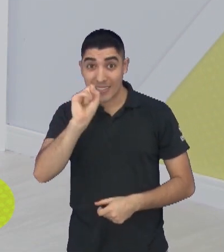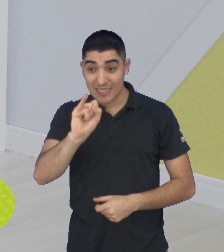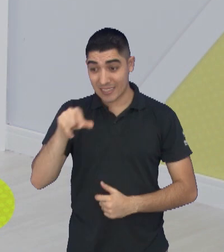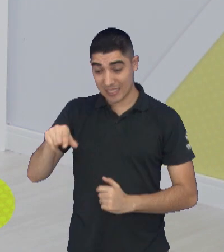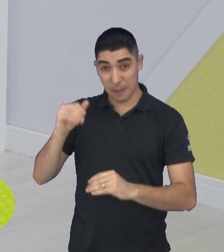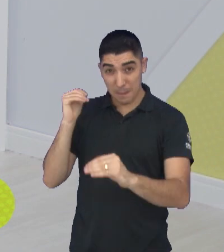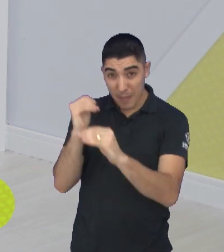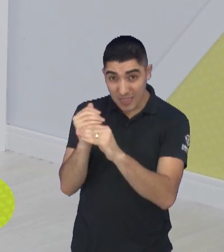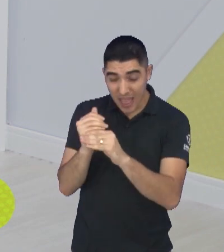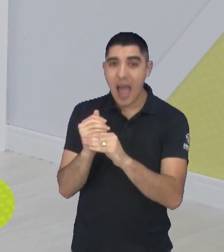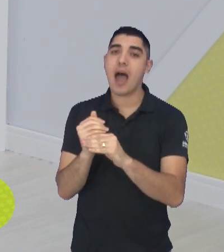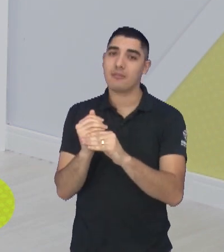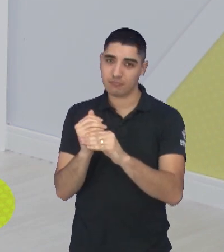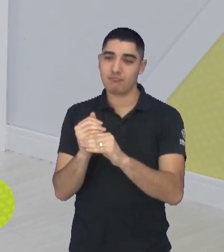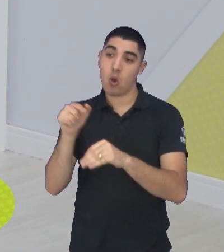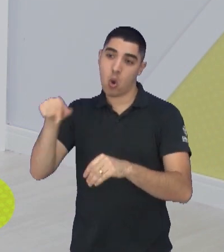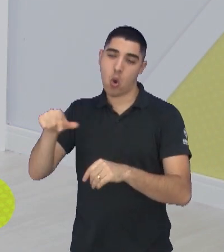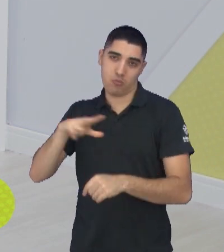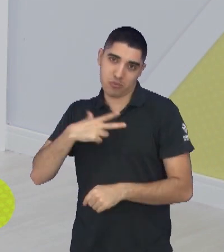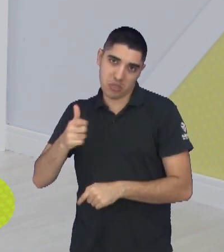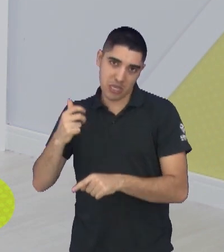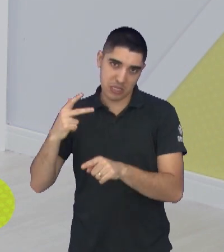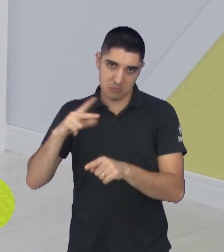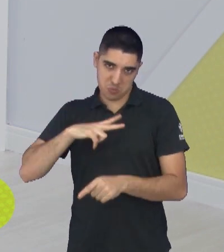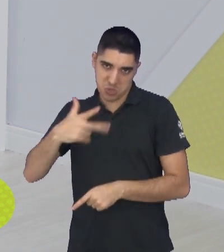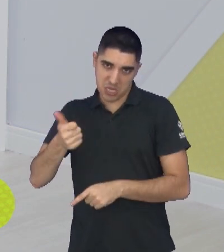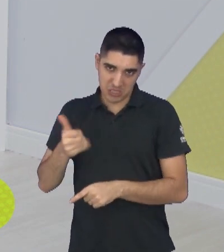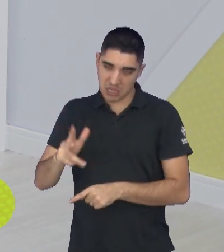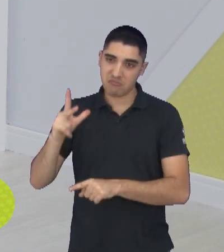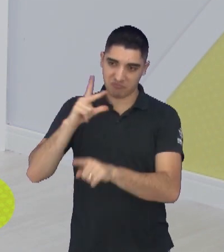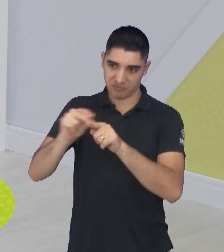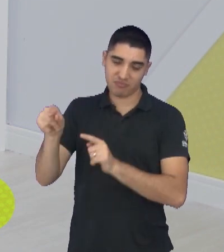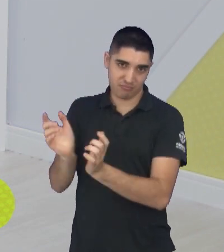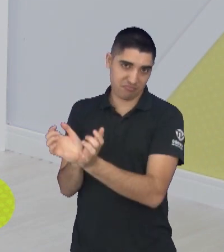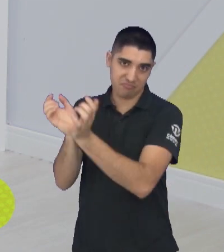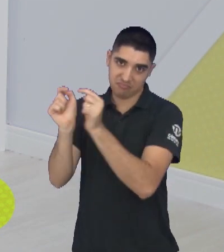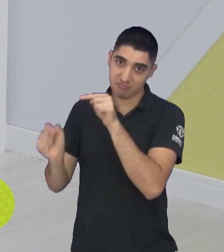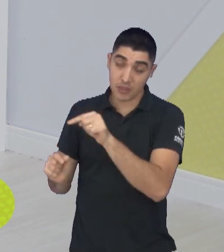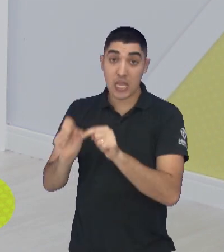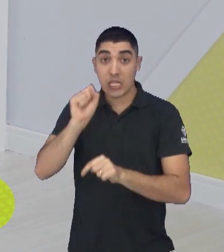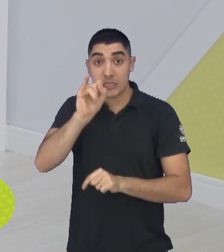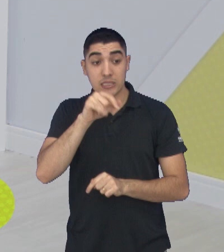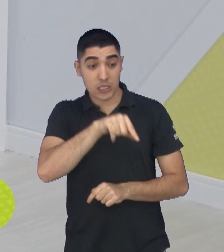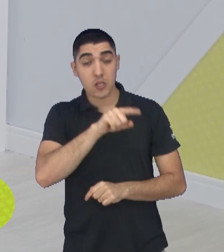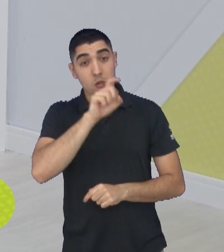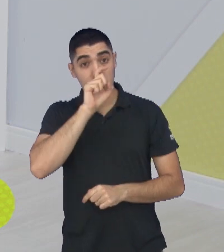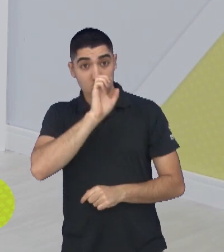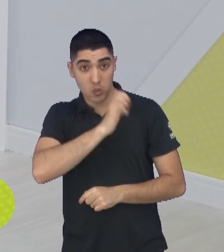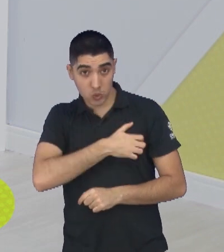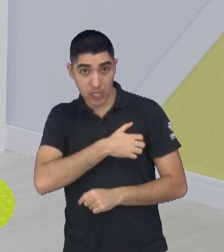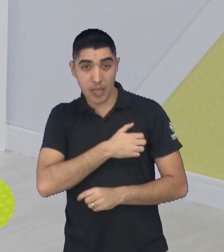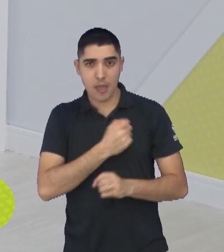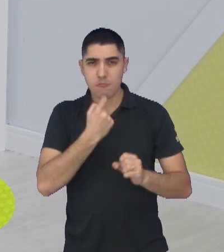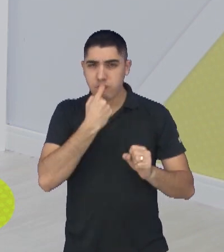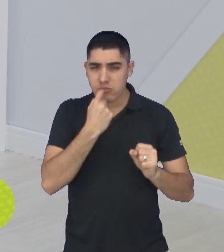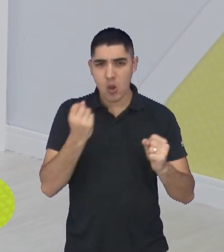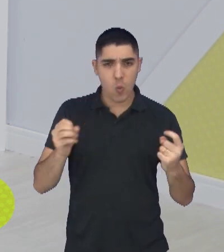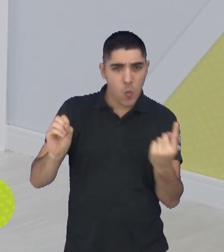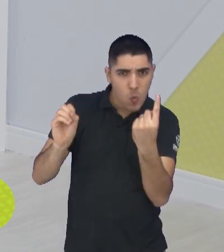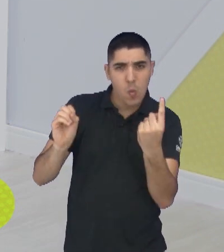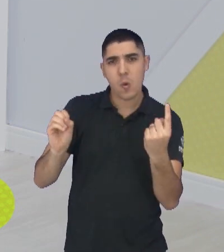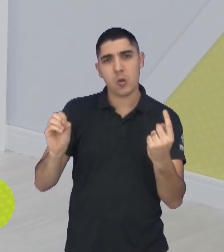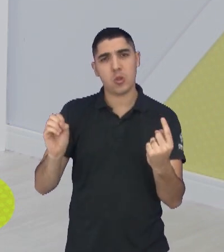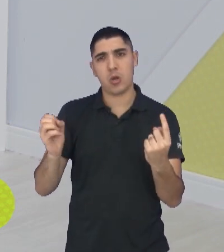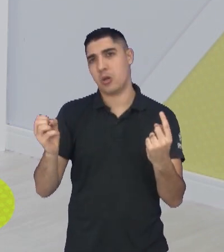Portuguesa Santista, qualquer vitória da Portuguesa Santista, o título vai para Santos. Vitória por 1 gol de diferença, 1-0, 2-1,